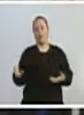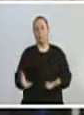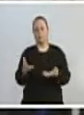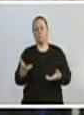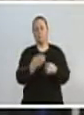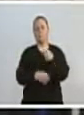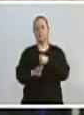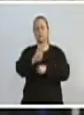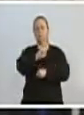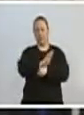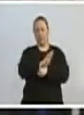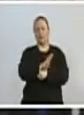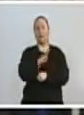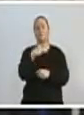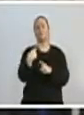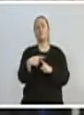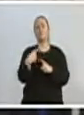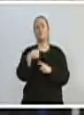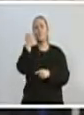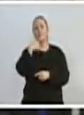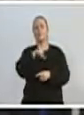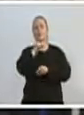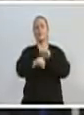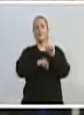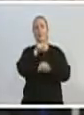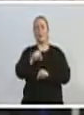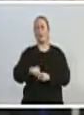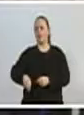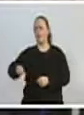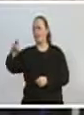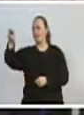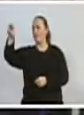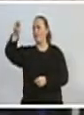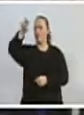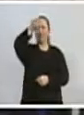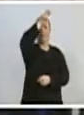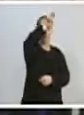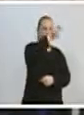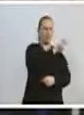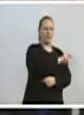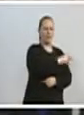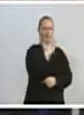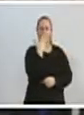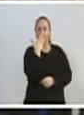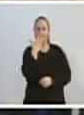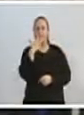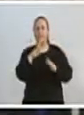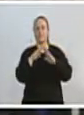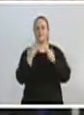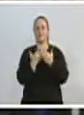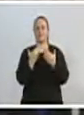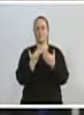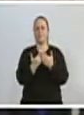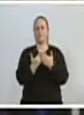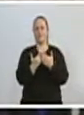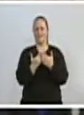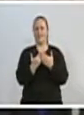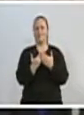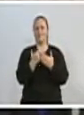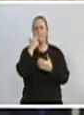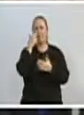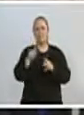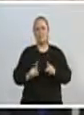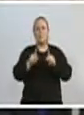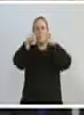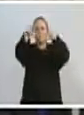Zeca Bombeiro, para que se coloque passagens elevadas na frente das escolas. Então, quero fazer esse pedido, a V. Exª, eu não sei